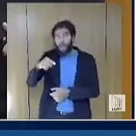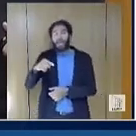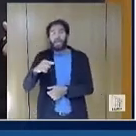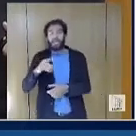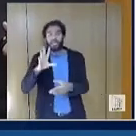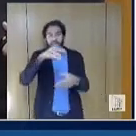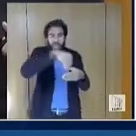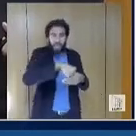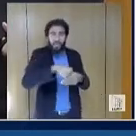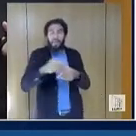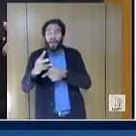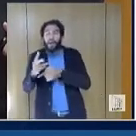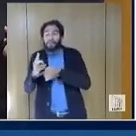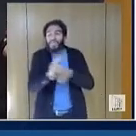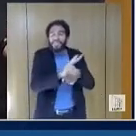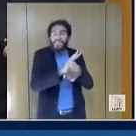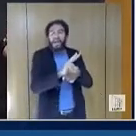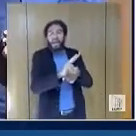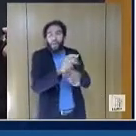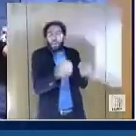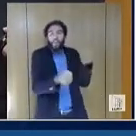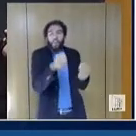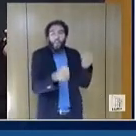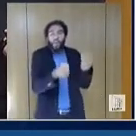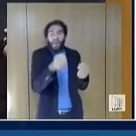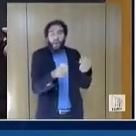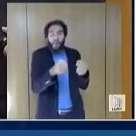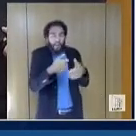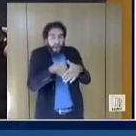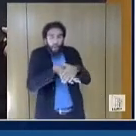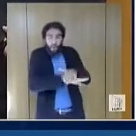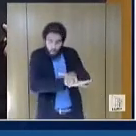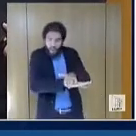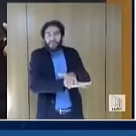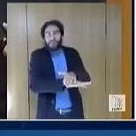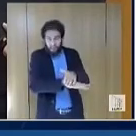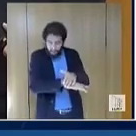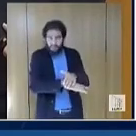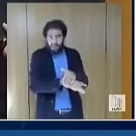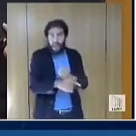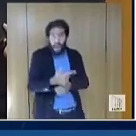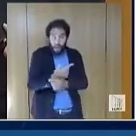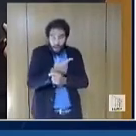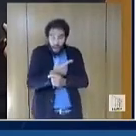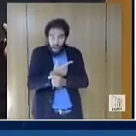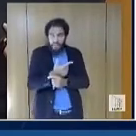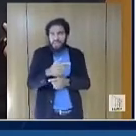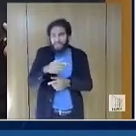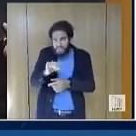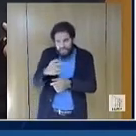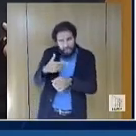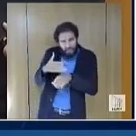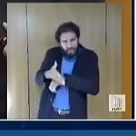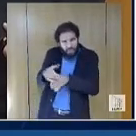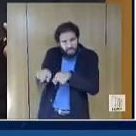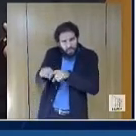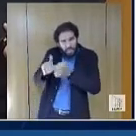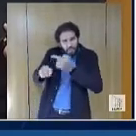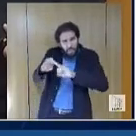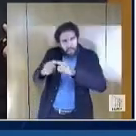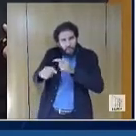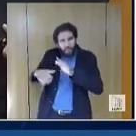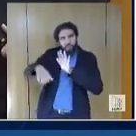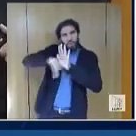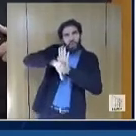carro, no Vivendas da Barra, que também é o condomínio onde o Bolsonaro, né, o Jair Bolsonaro, nosso ex-presidente